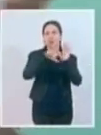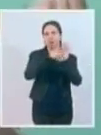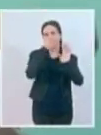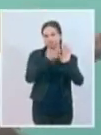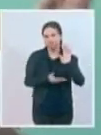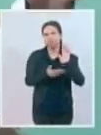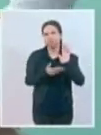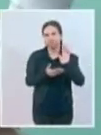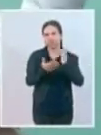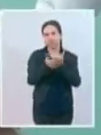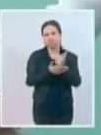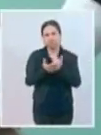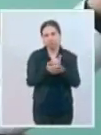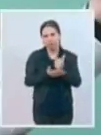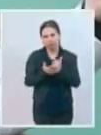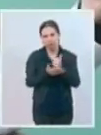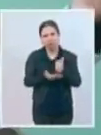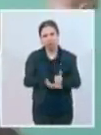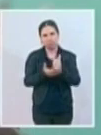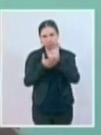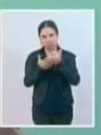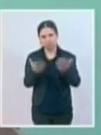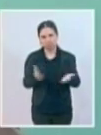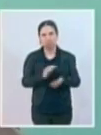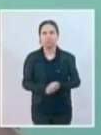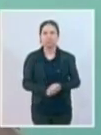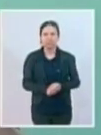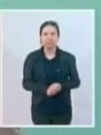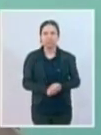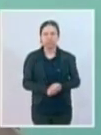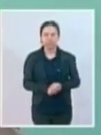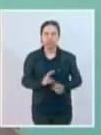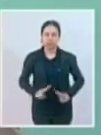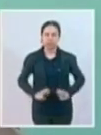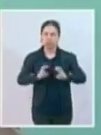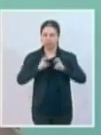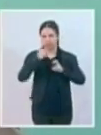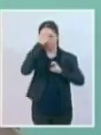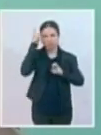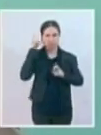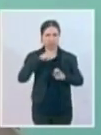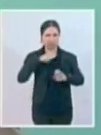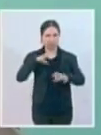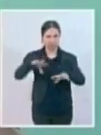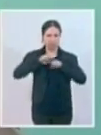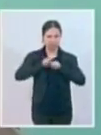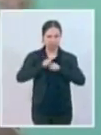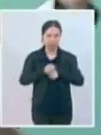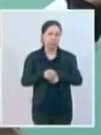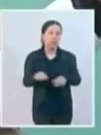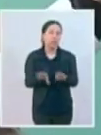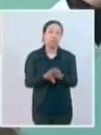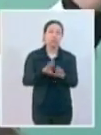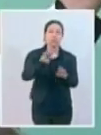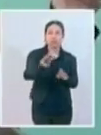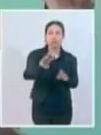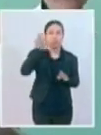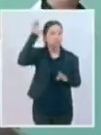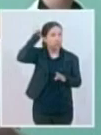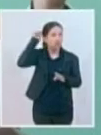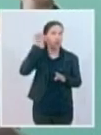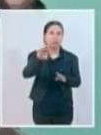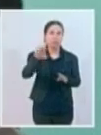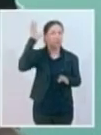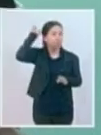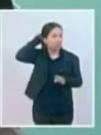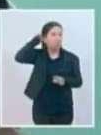que amparam ou que amparariam, sim, pacientes oncológicos. E a preocupação dos nossos deputados, inclusive o Elismar, nessa audiência pública,